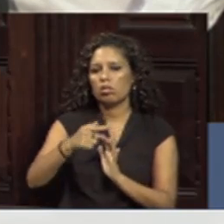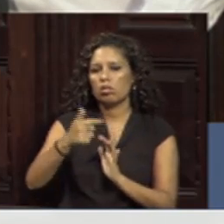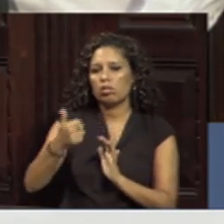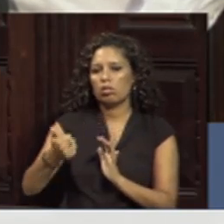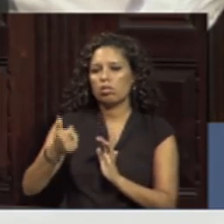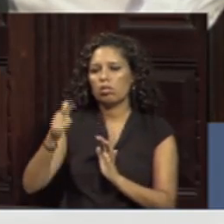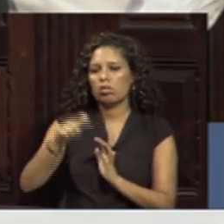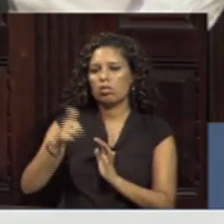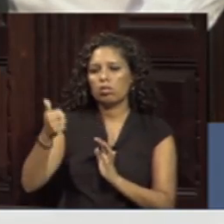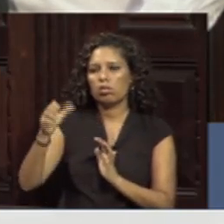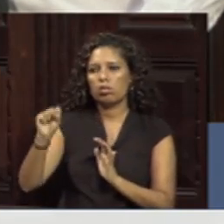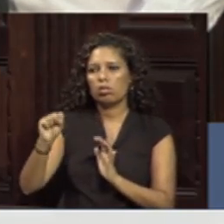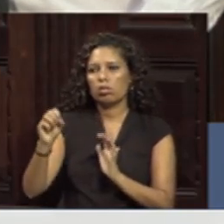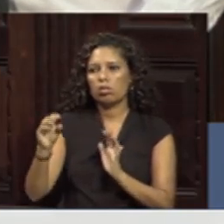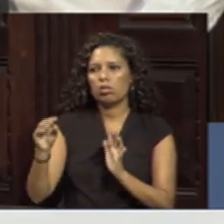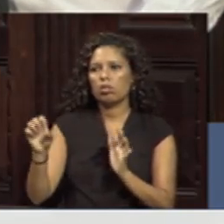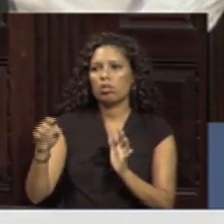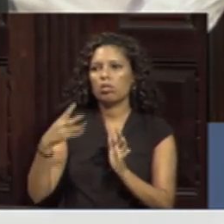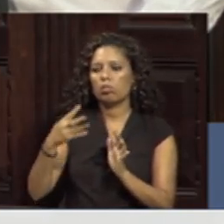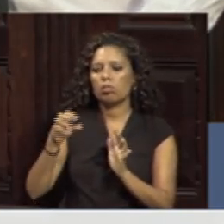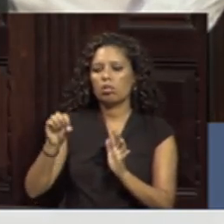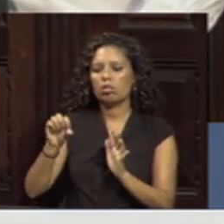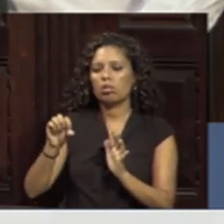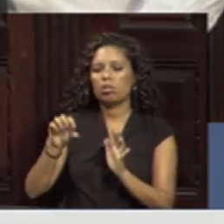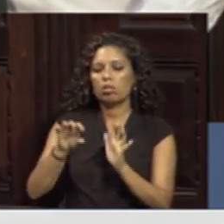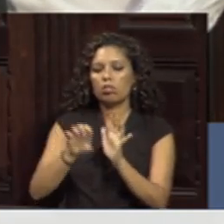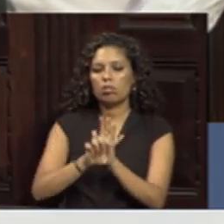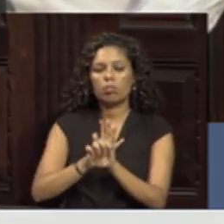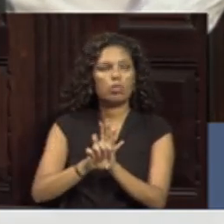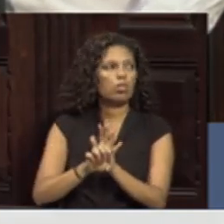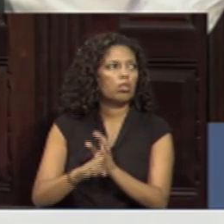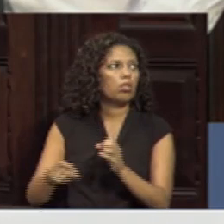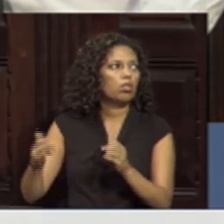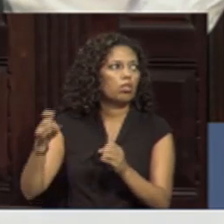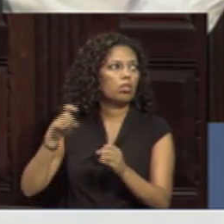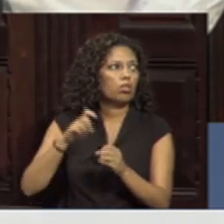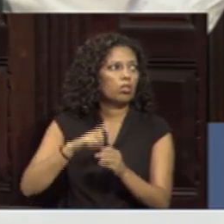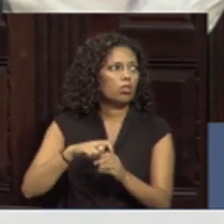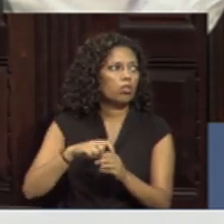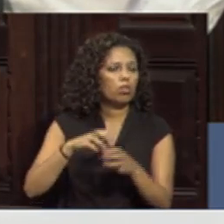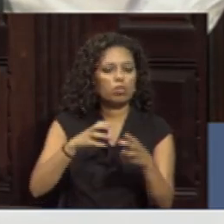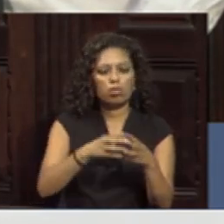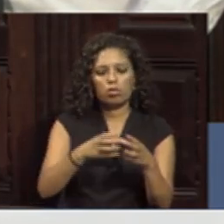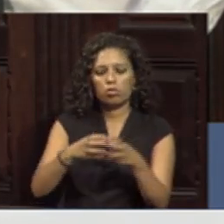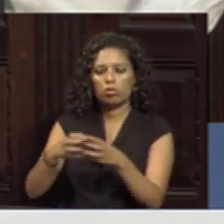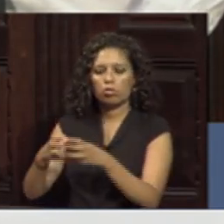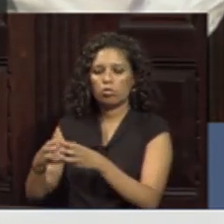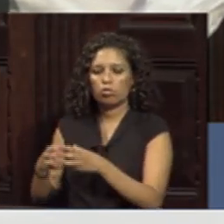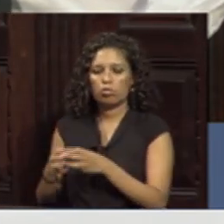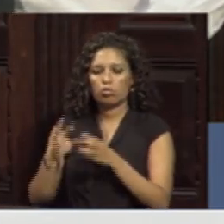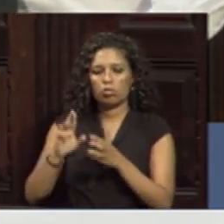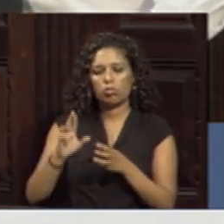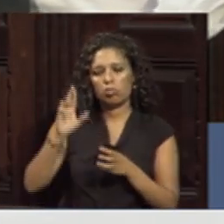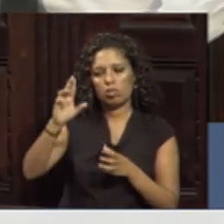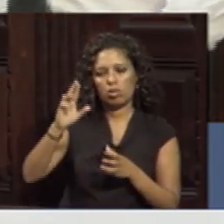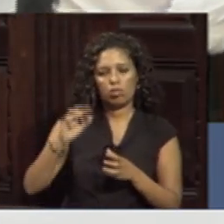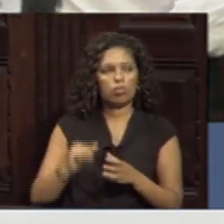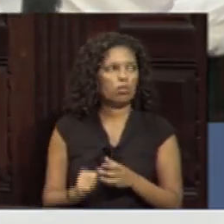3871/18 recebeu 49 emendas e retornam às comissões técnicas.